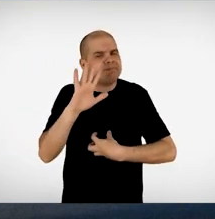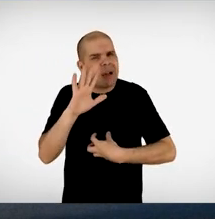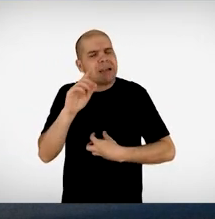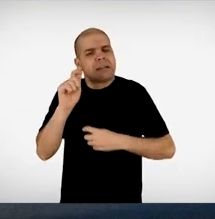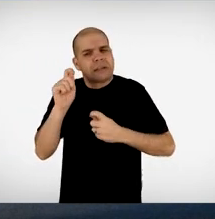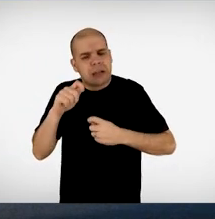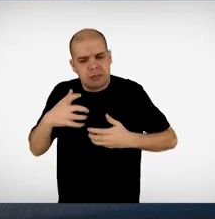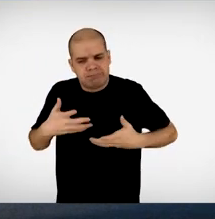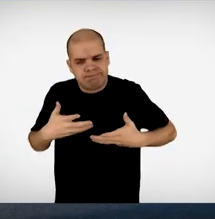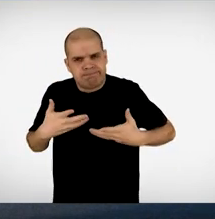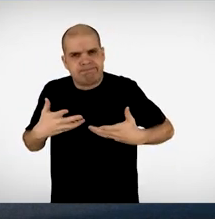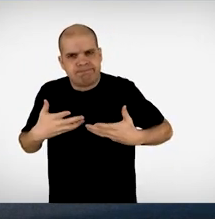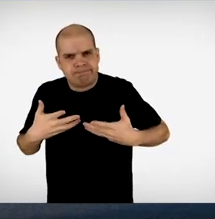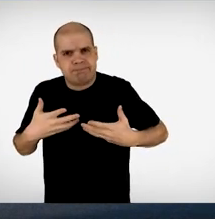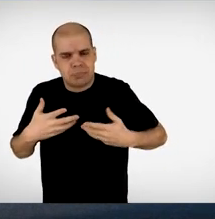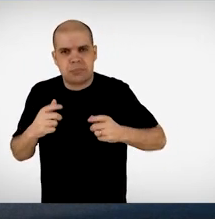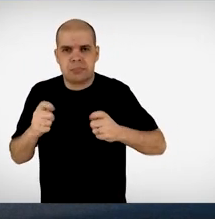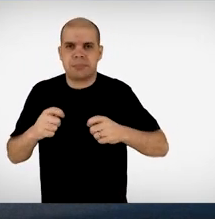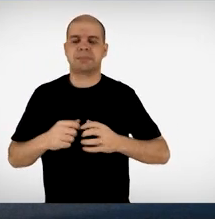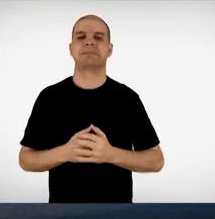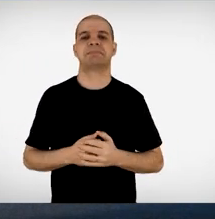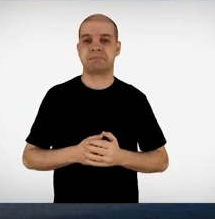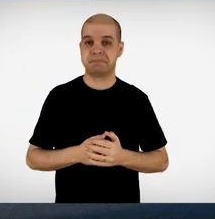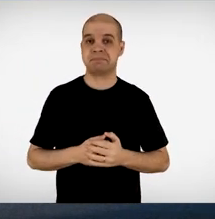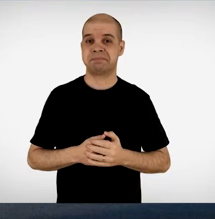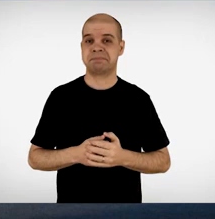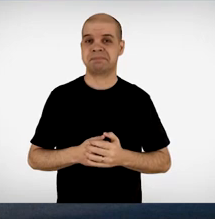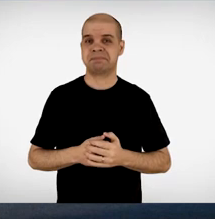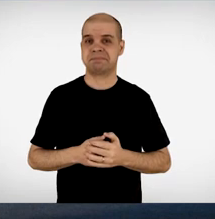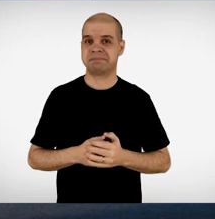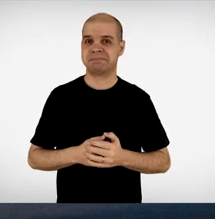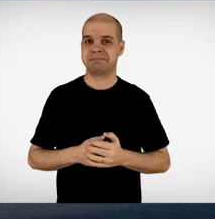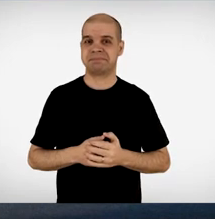é a pior pessoa do mundo, para a gente conversar depois. Obrigada.